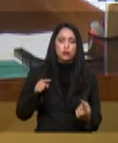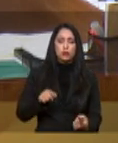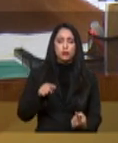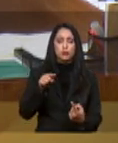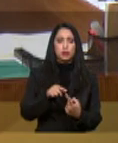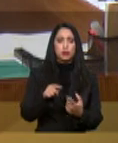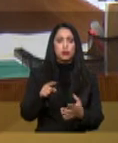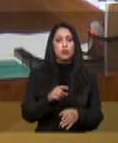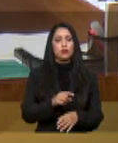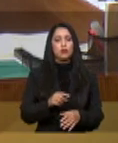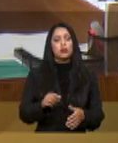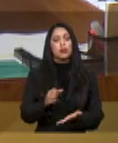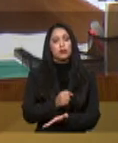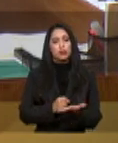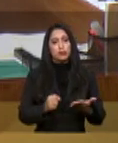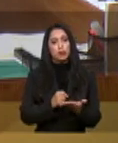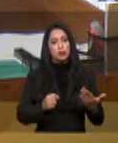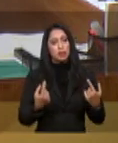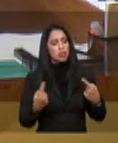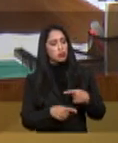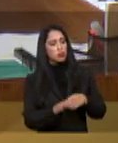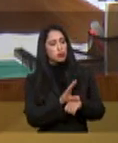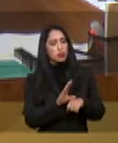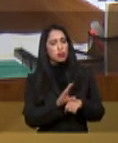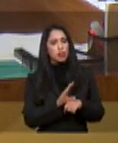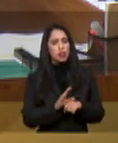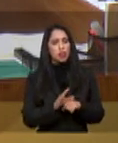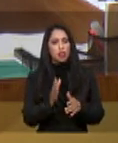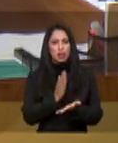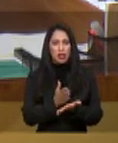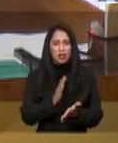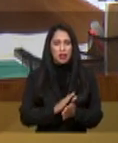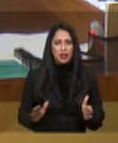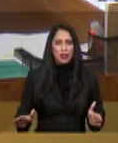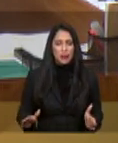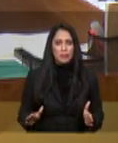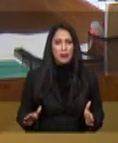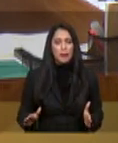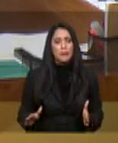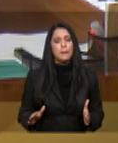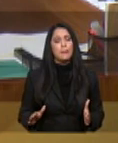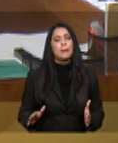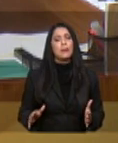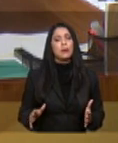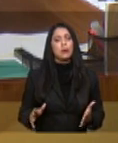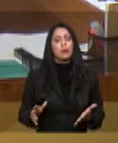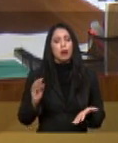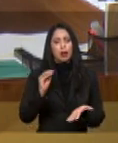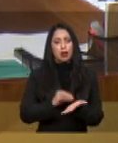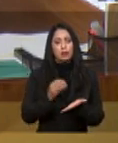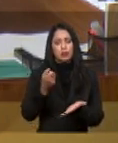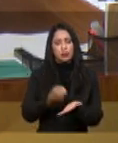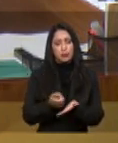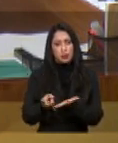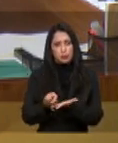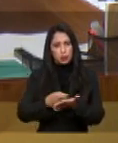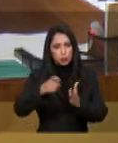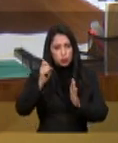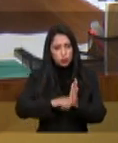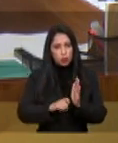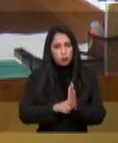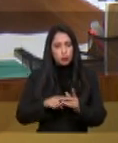da República Federativa. Quem vota é o ministro Nunes Marques, relator. Em completa harmonia com o ordenamento constitucional brasileiro, com os